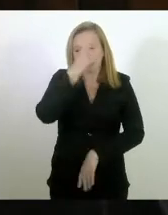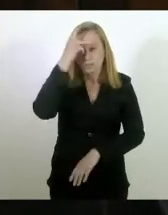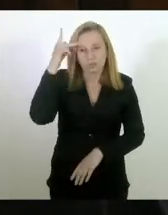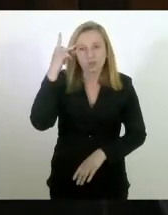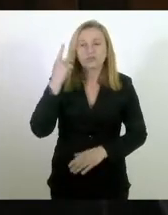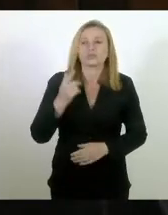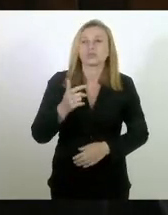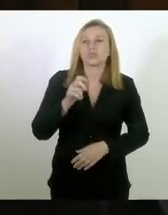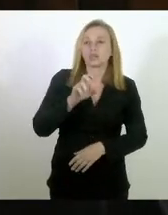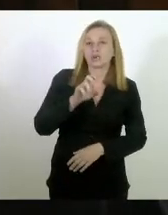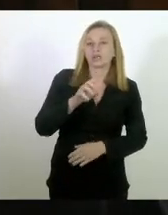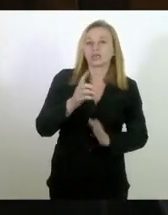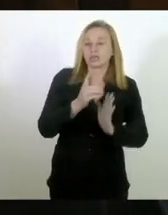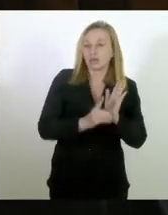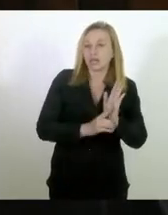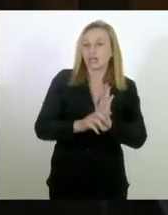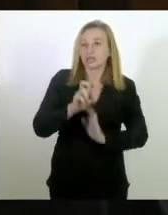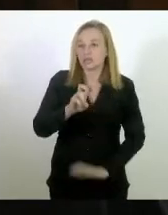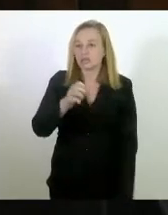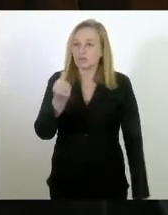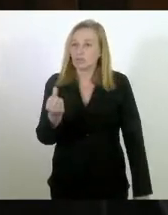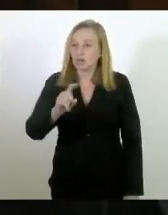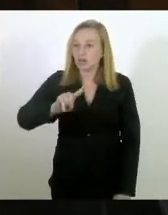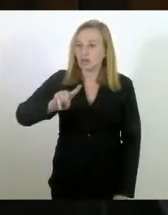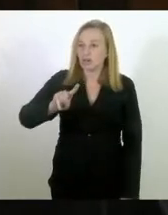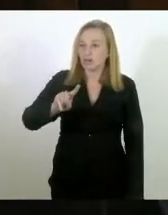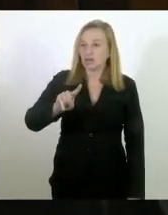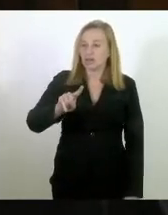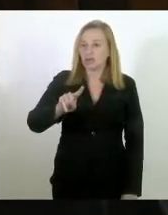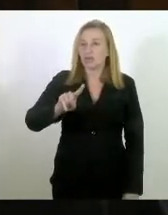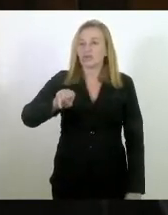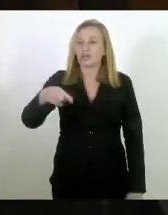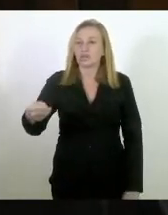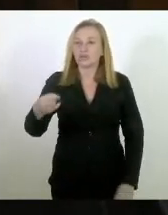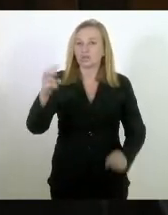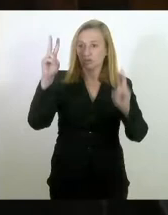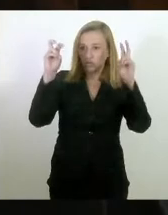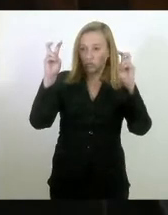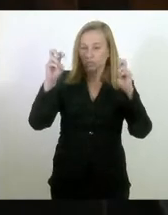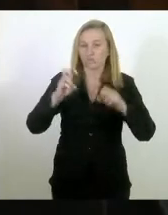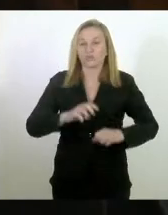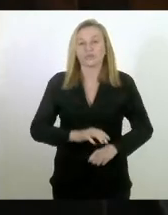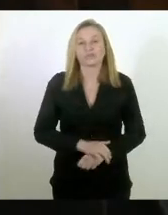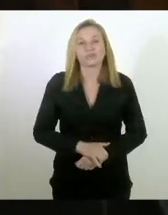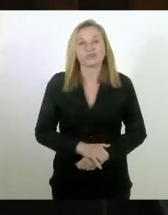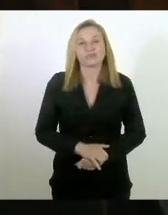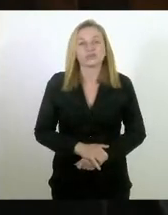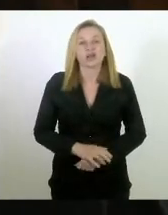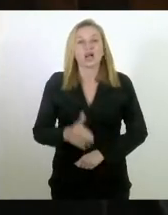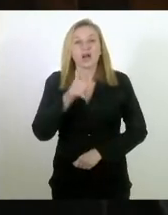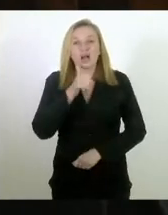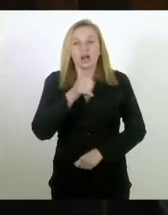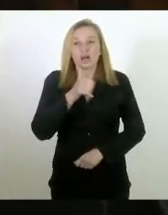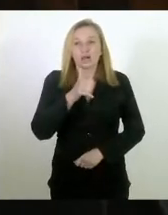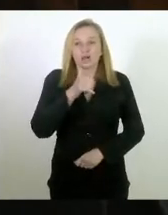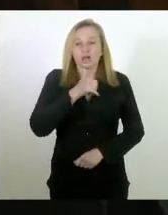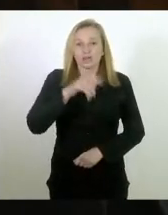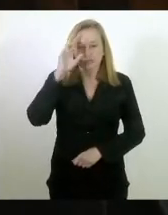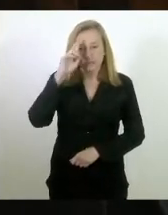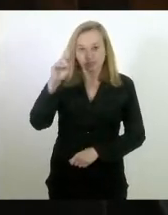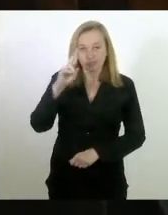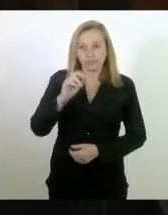556 de 21 e dá outras previdências previdências senhora Presidente o